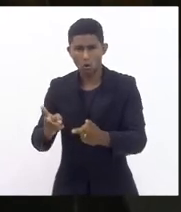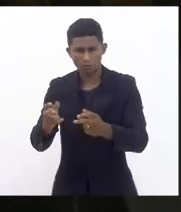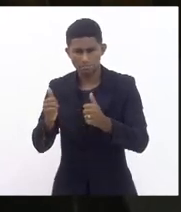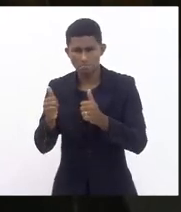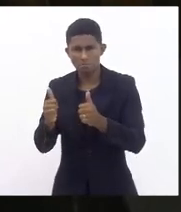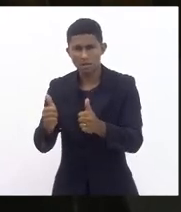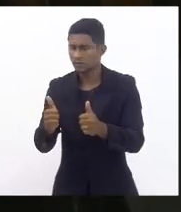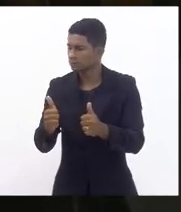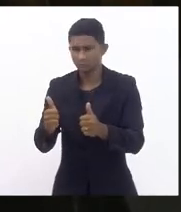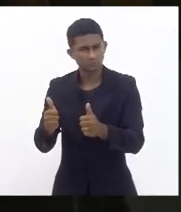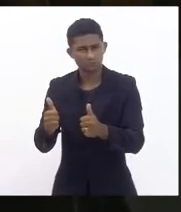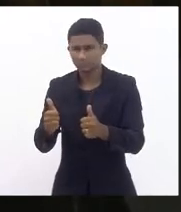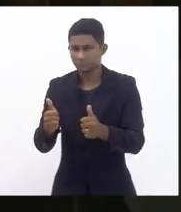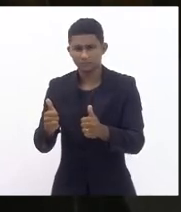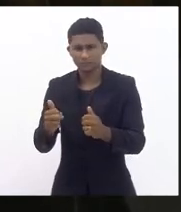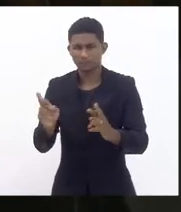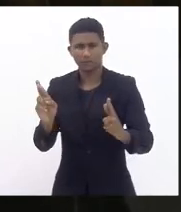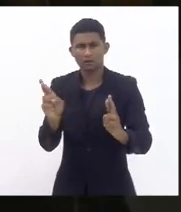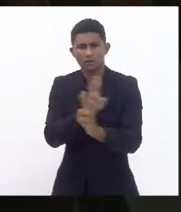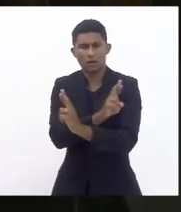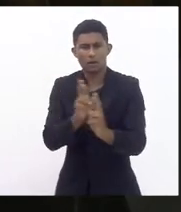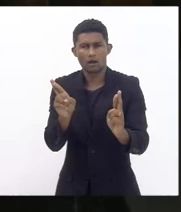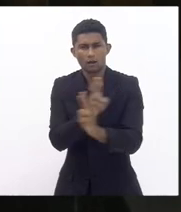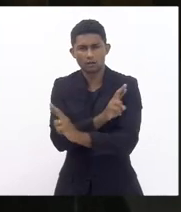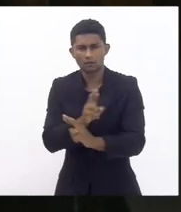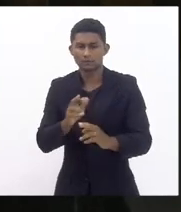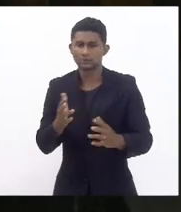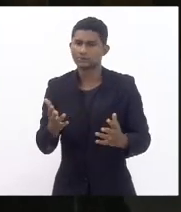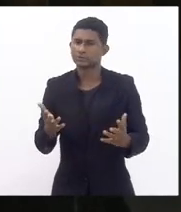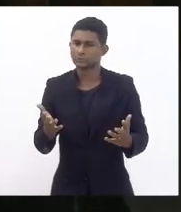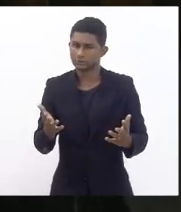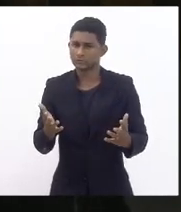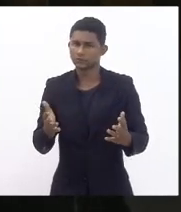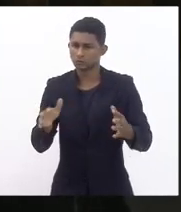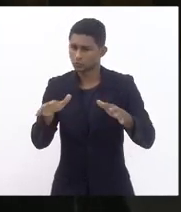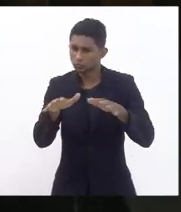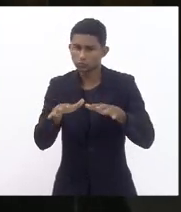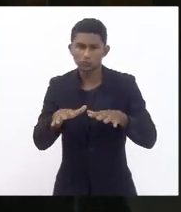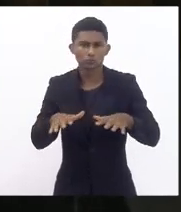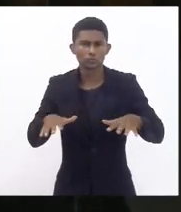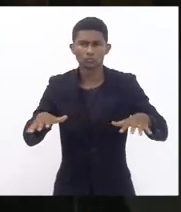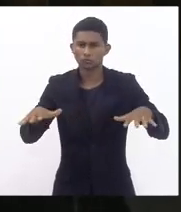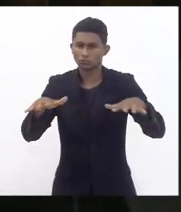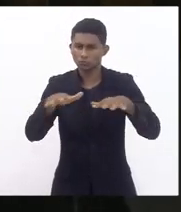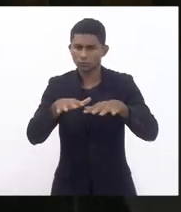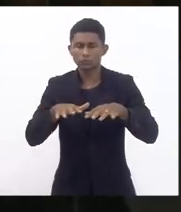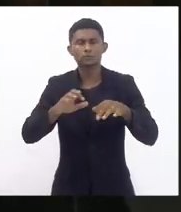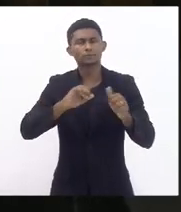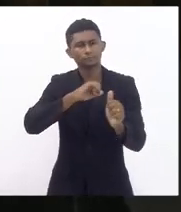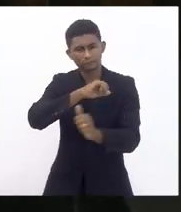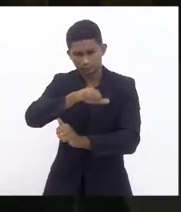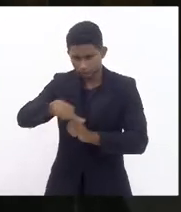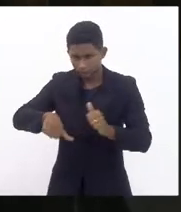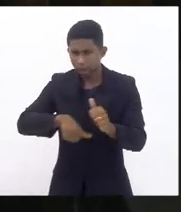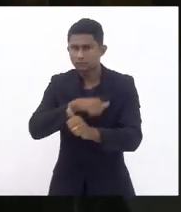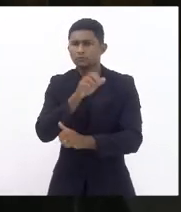Todas essas relações, essas expectativas serão